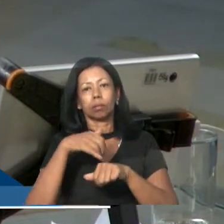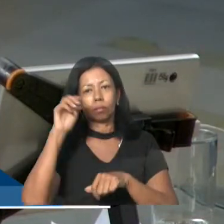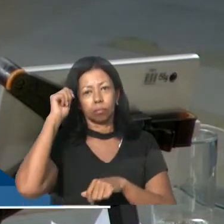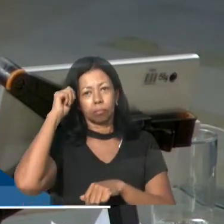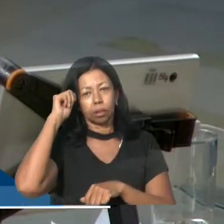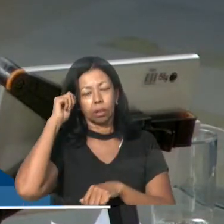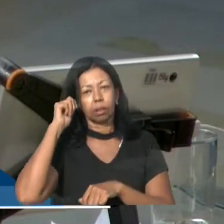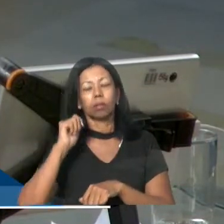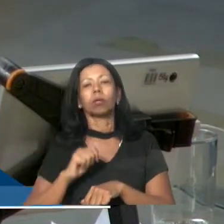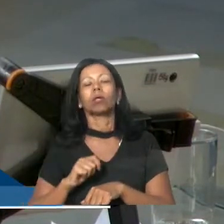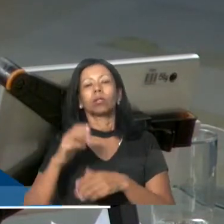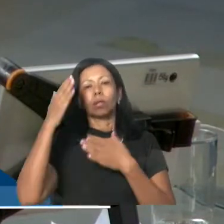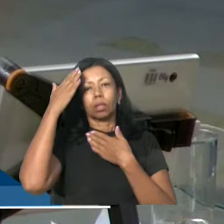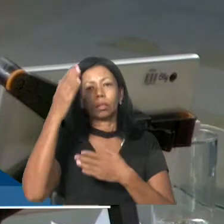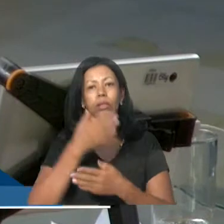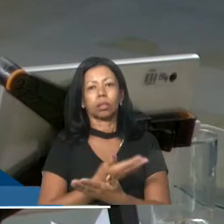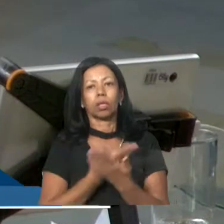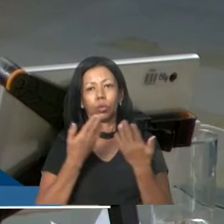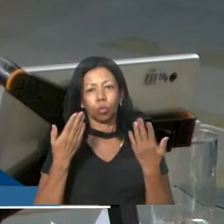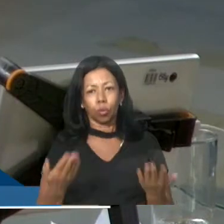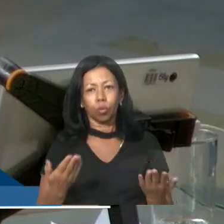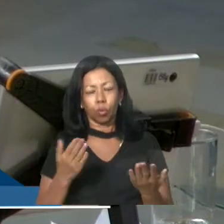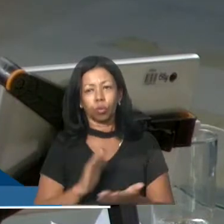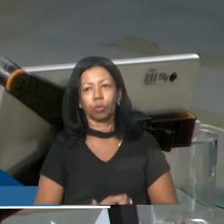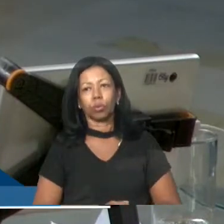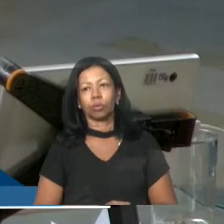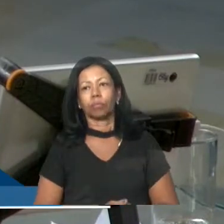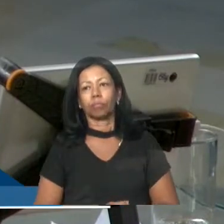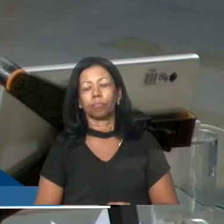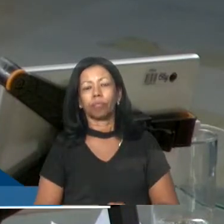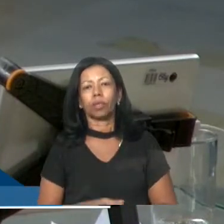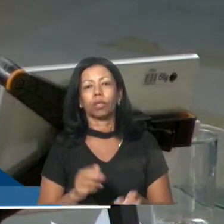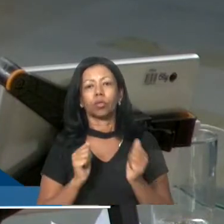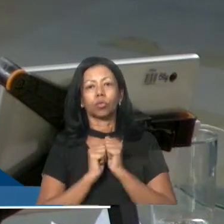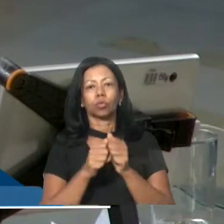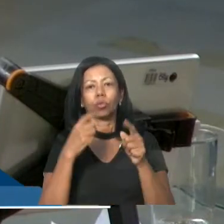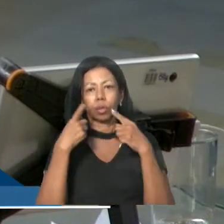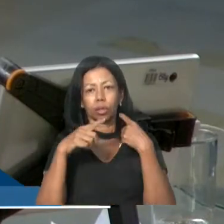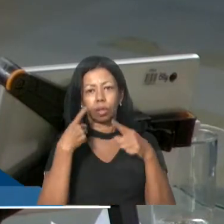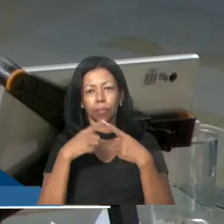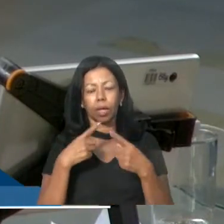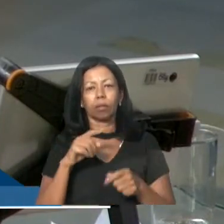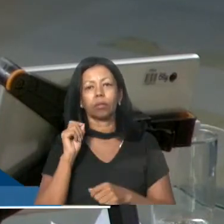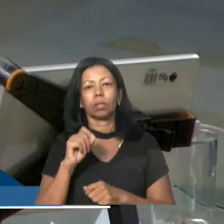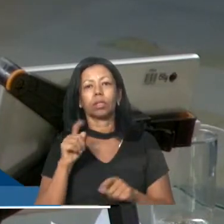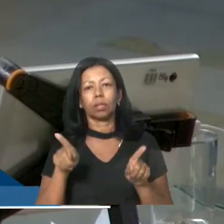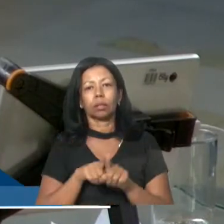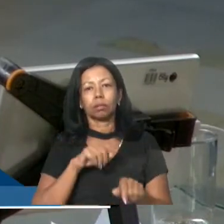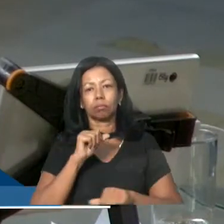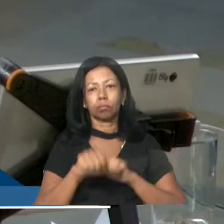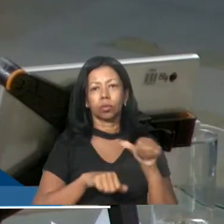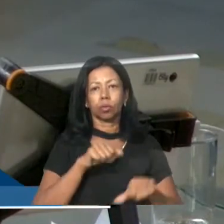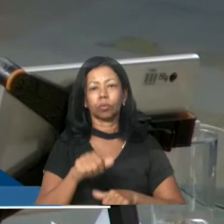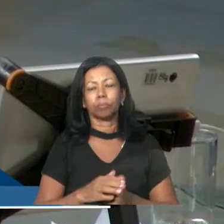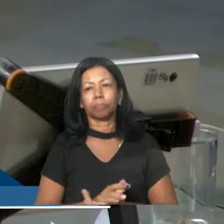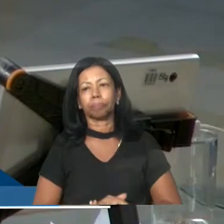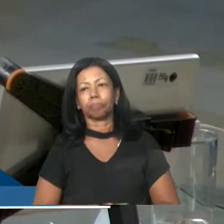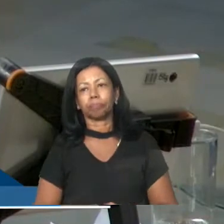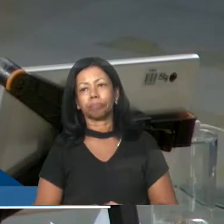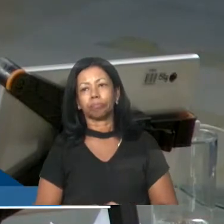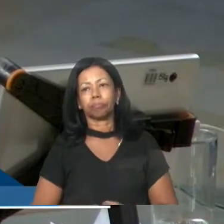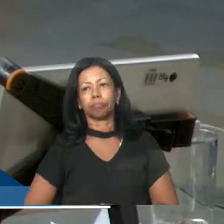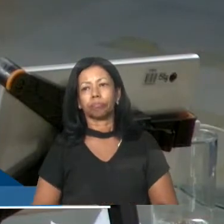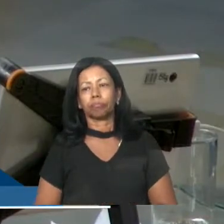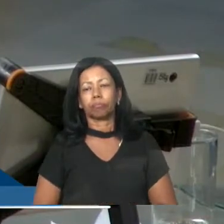agradecimento a todos dessa casa, que junto comigo fizeram cobranças, e o trajeto assim foi mudado. Por enquanto é só, senhor